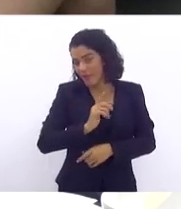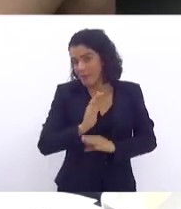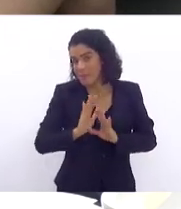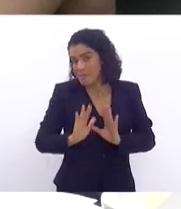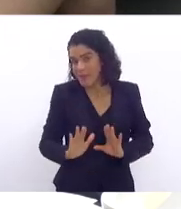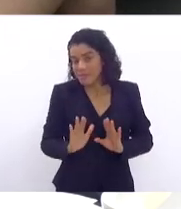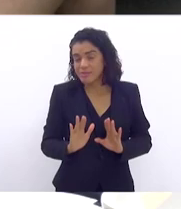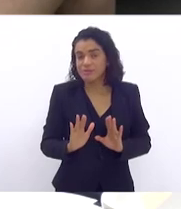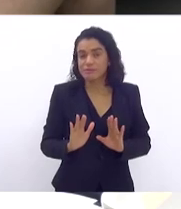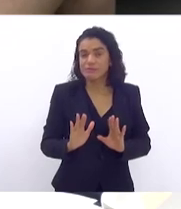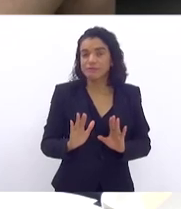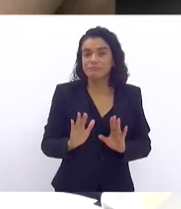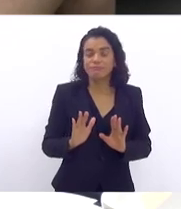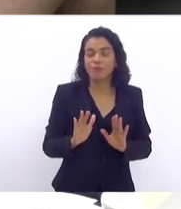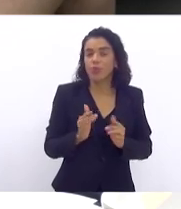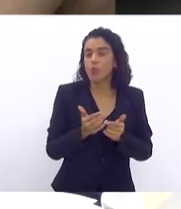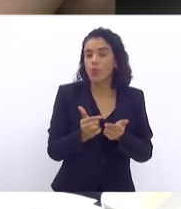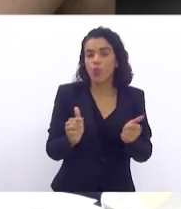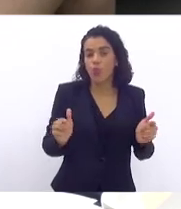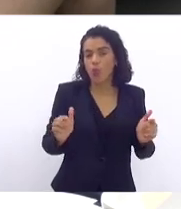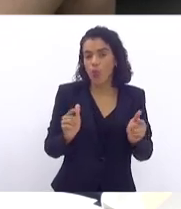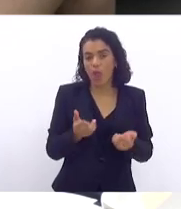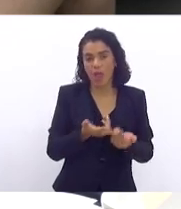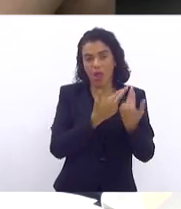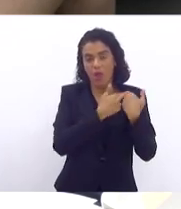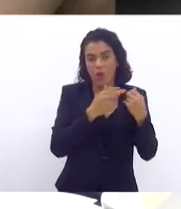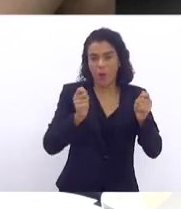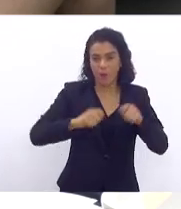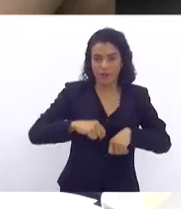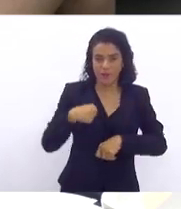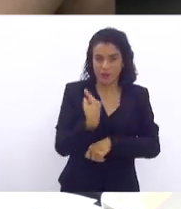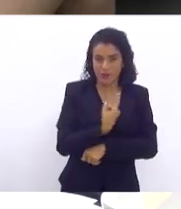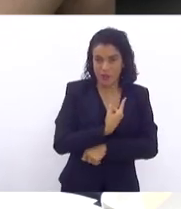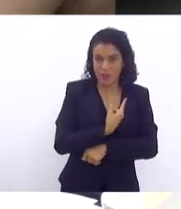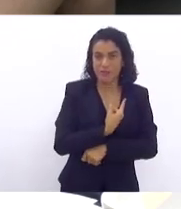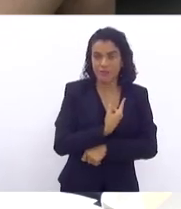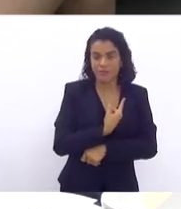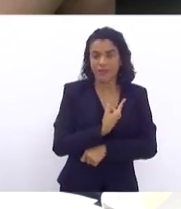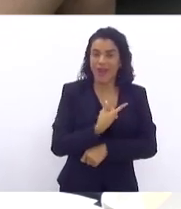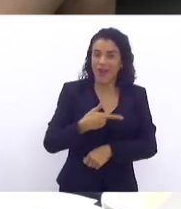que também não seria competência nossa. Agora, arma de fogo,